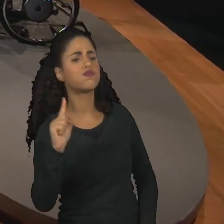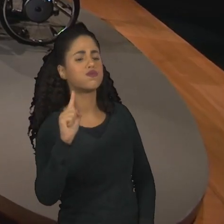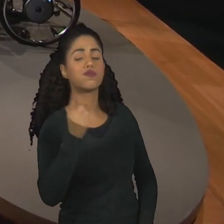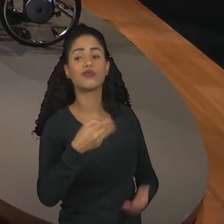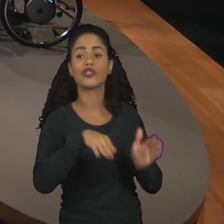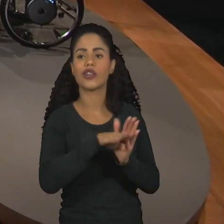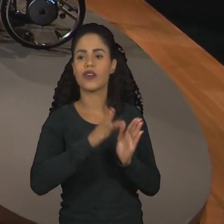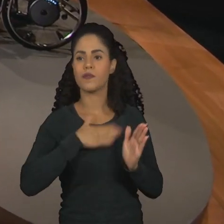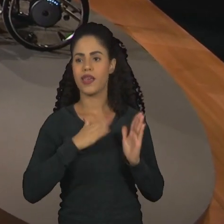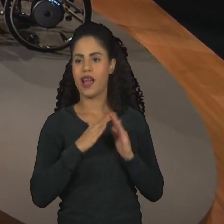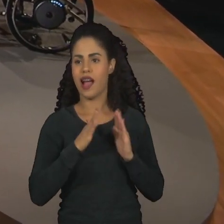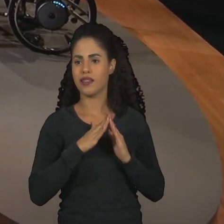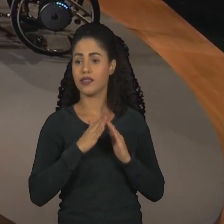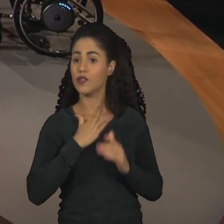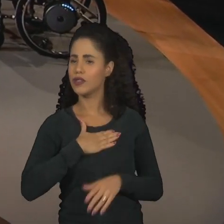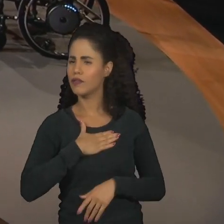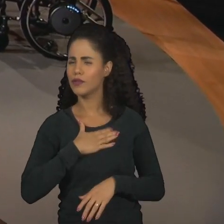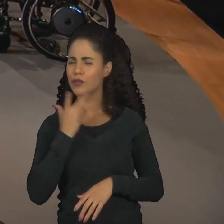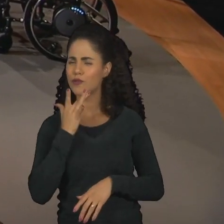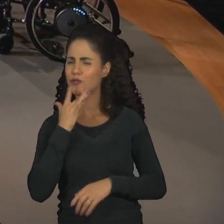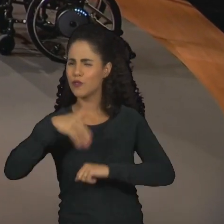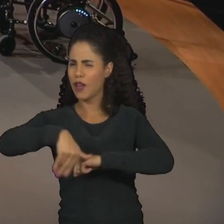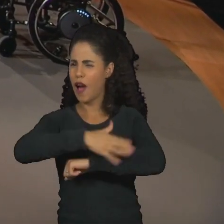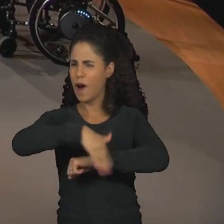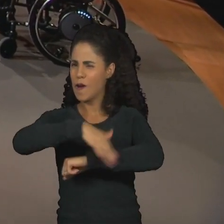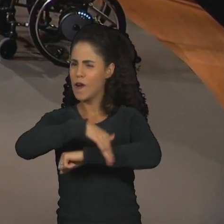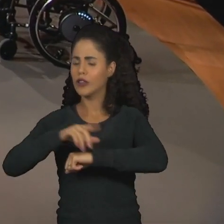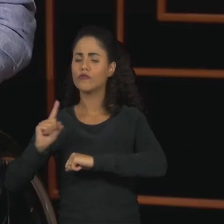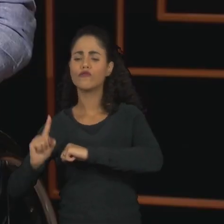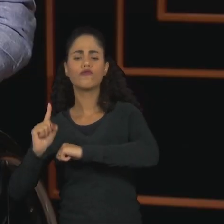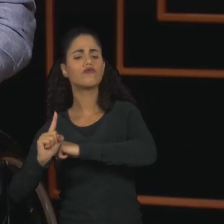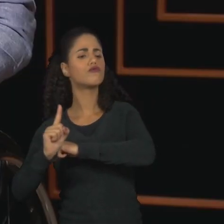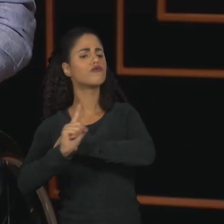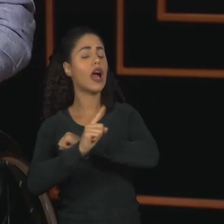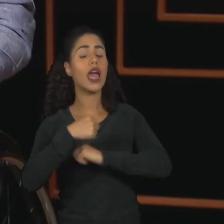casa. Nesse percurso, eu